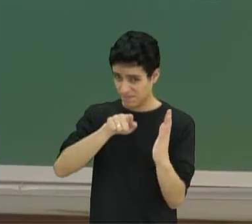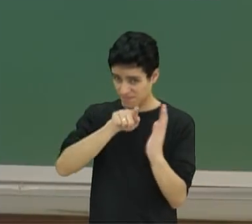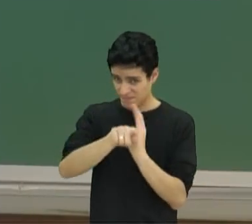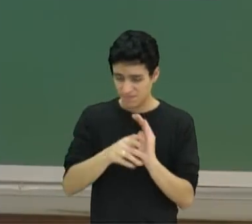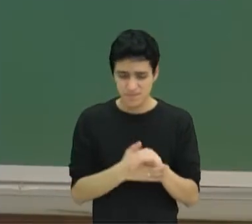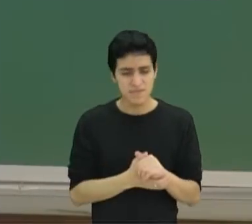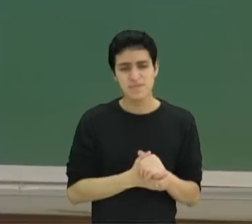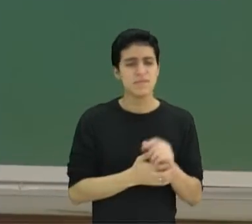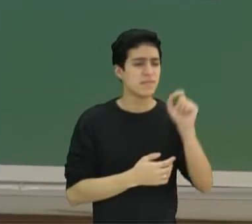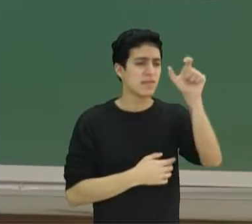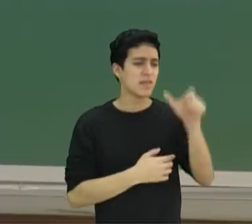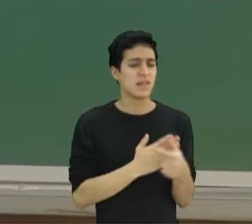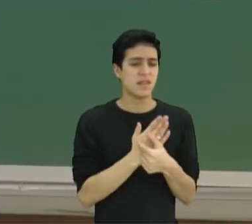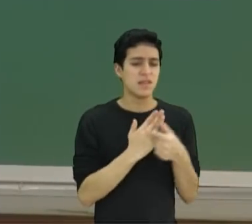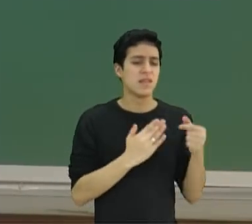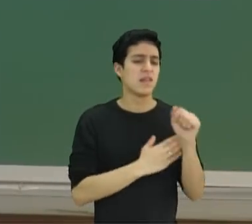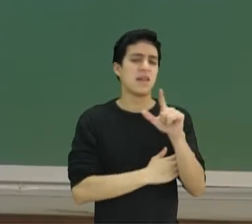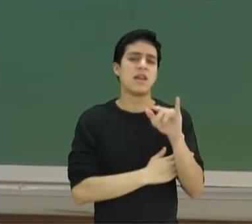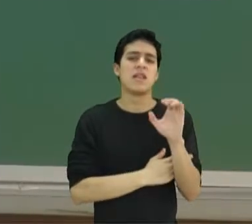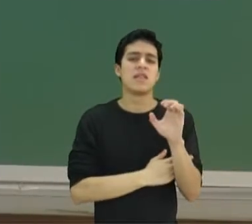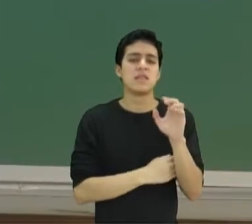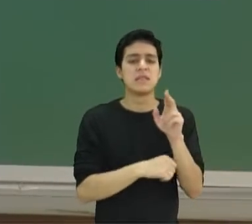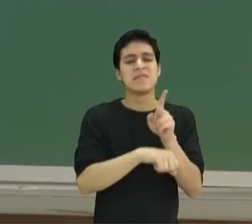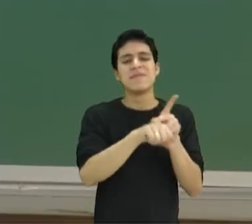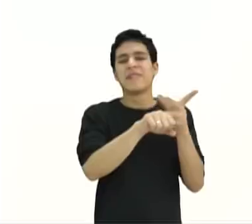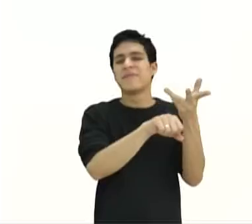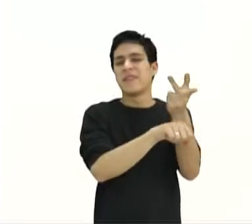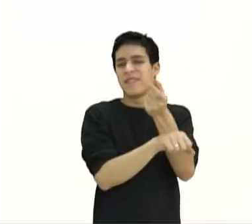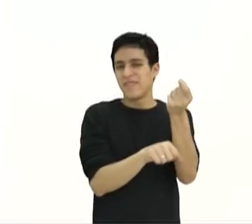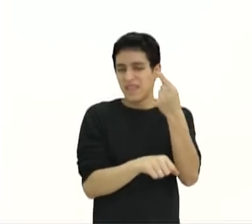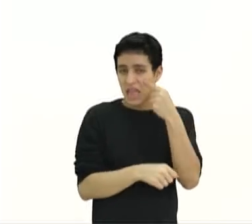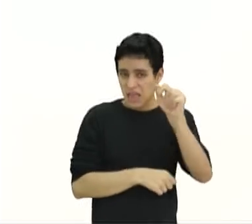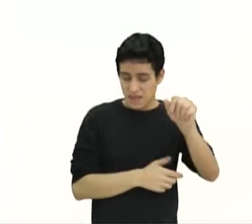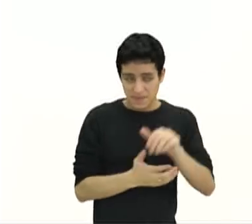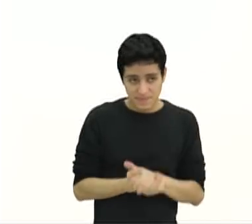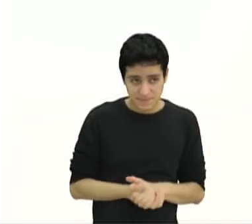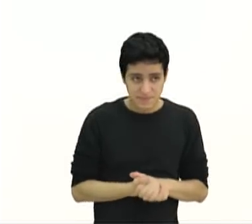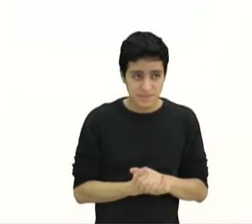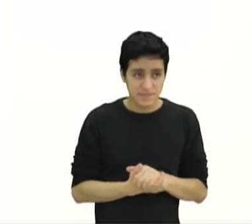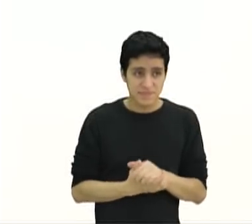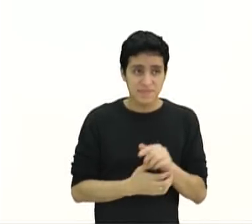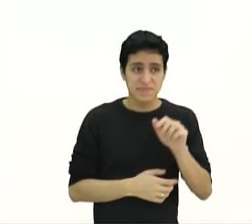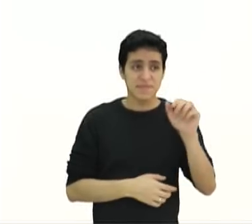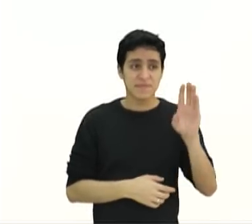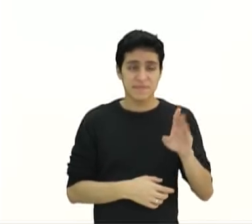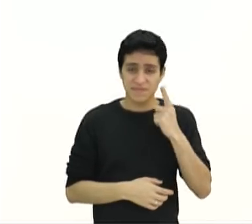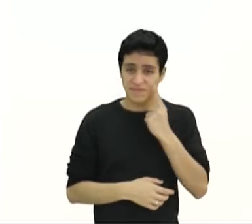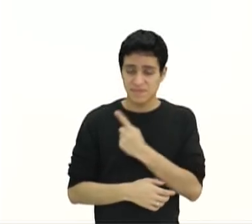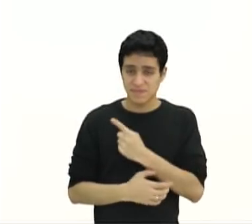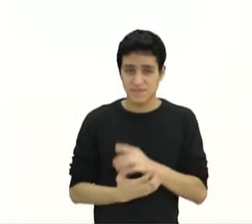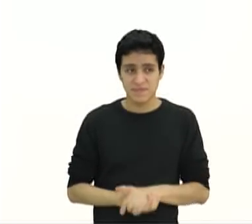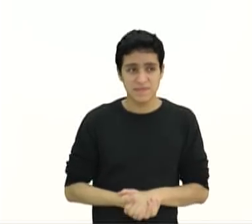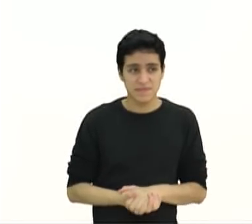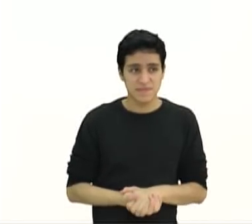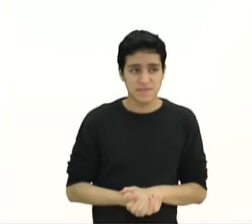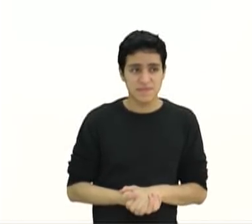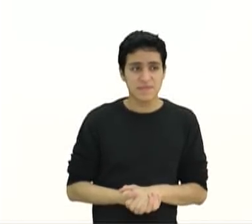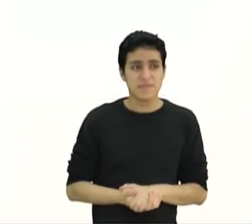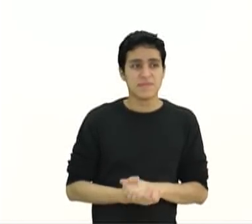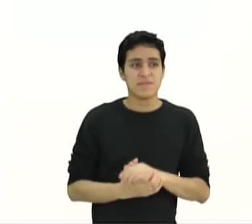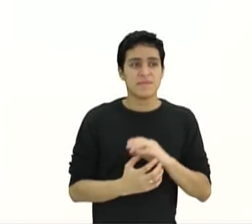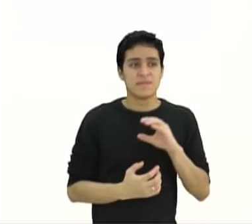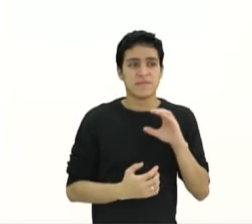é o autor de Alice no País das Maravilhas? Letra A, Sir Isaac Newton. Sir Ernest